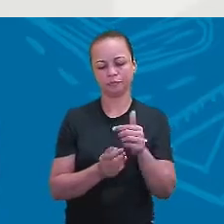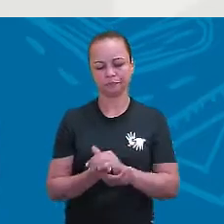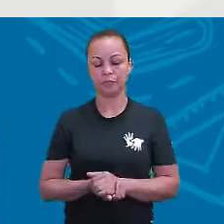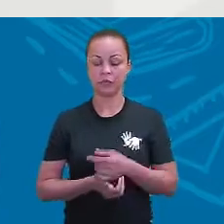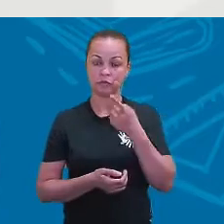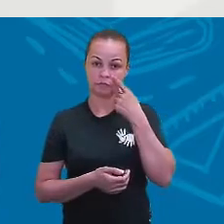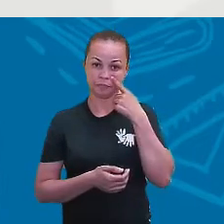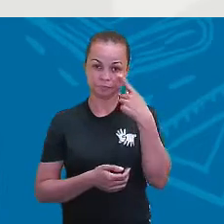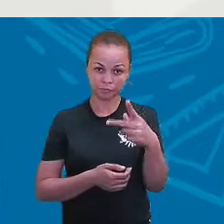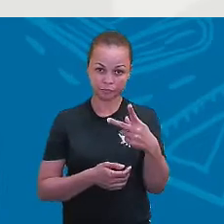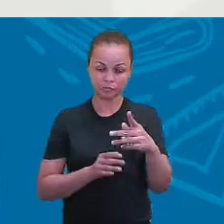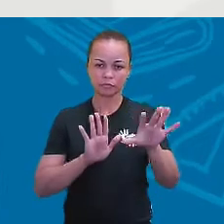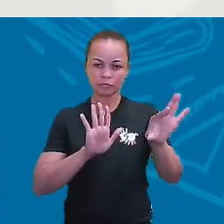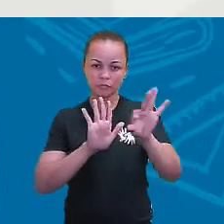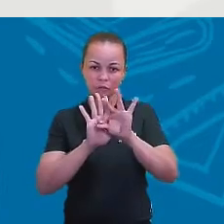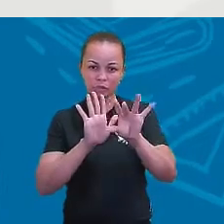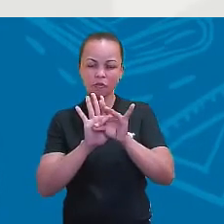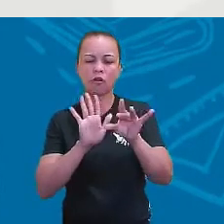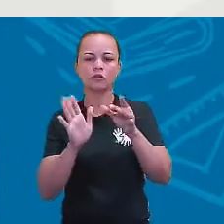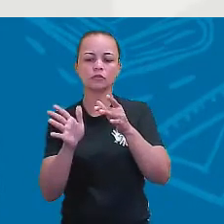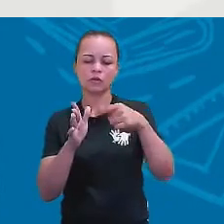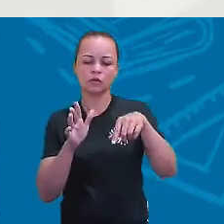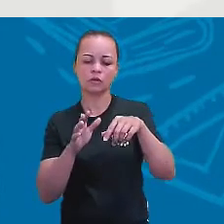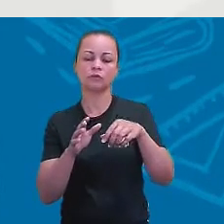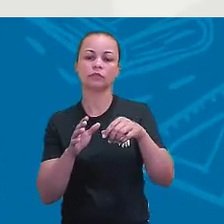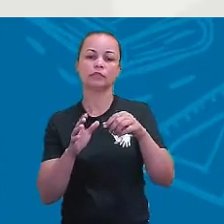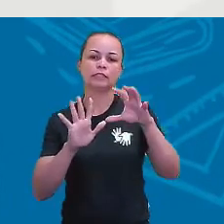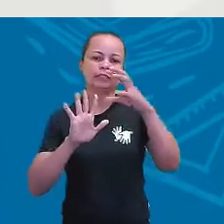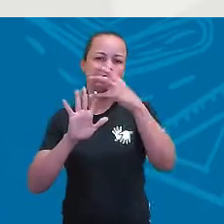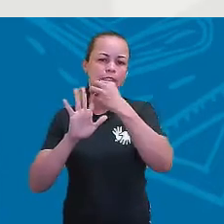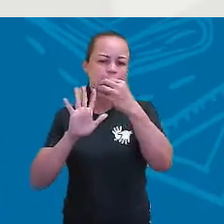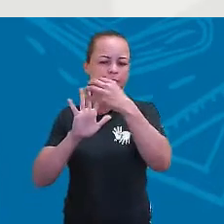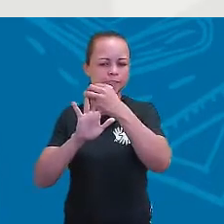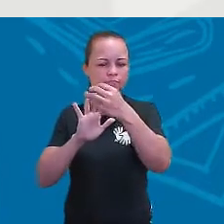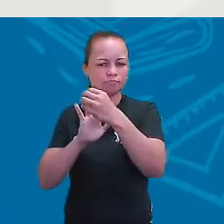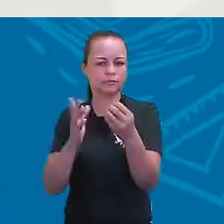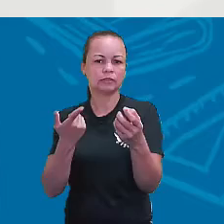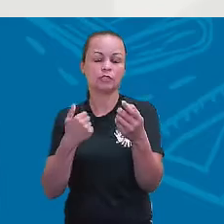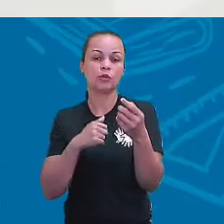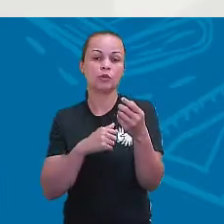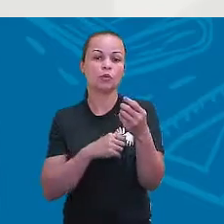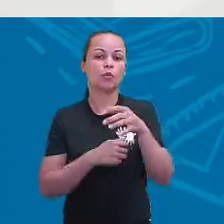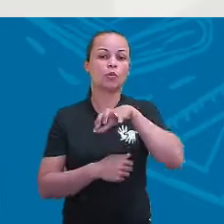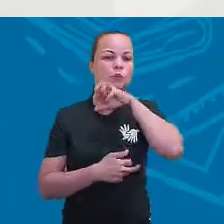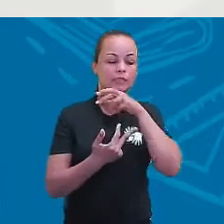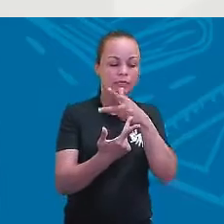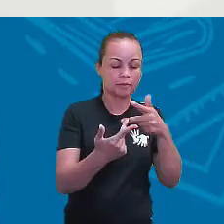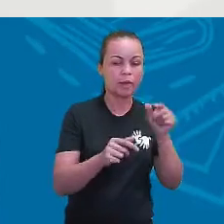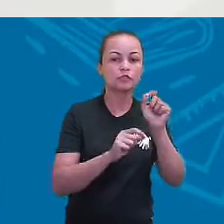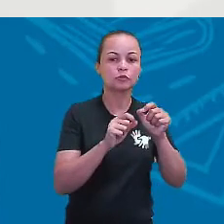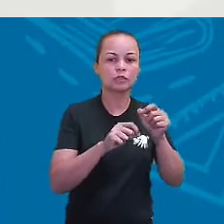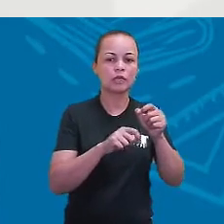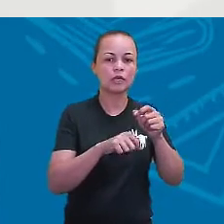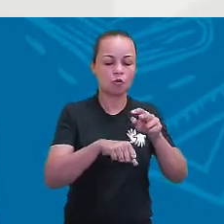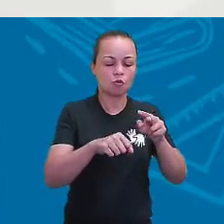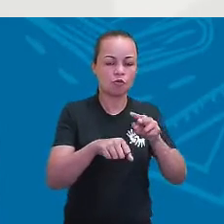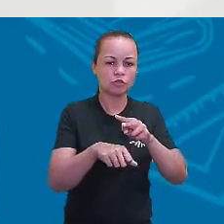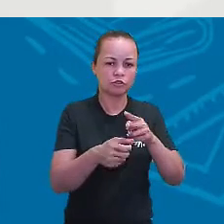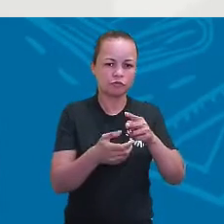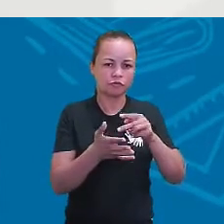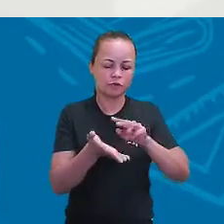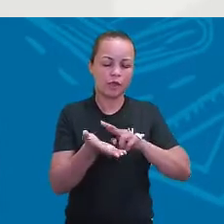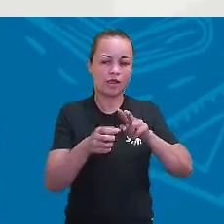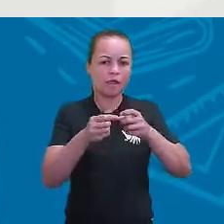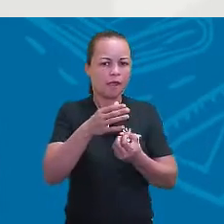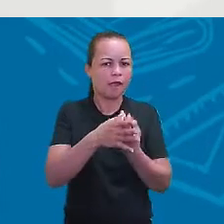processo de fixação através do processo fotossintético, os animais vão comer os vegetais, ou seja, os animais que comem os